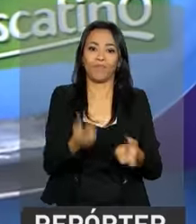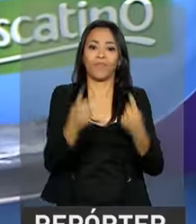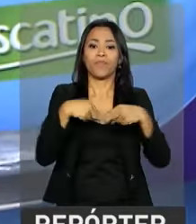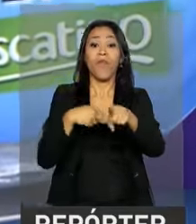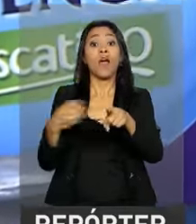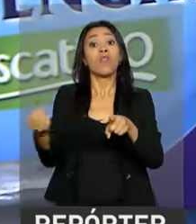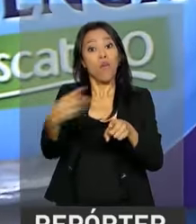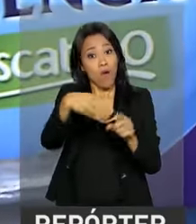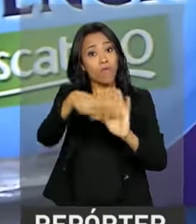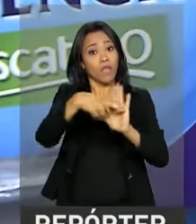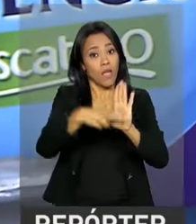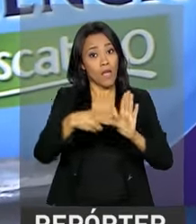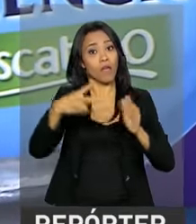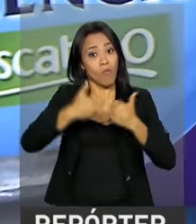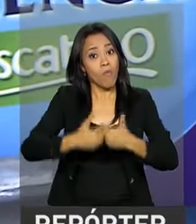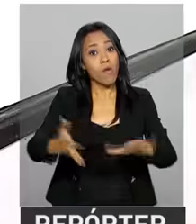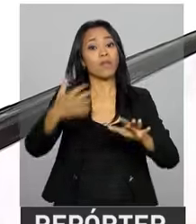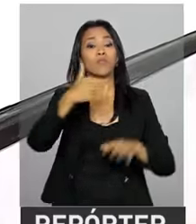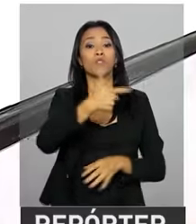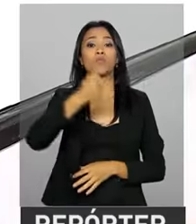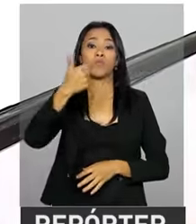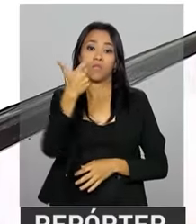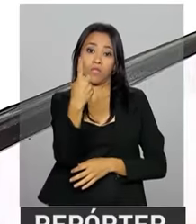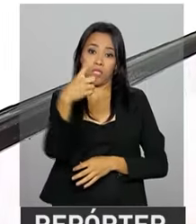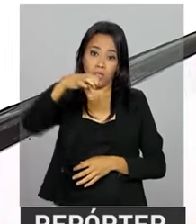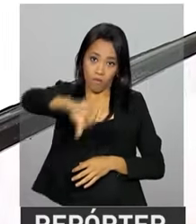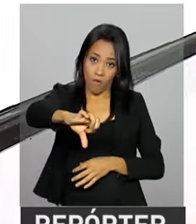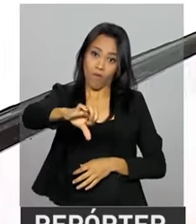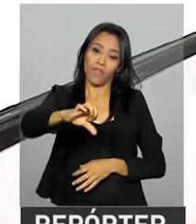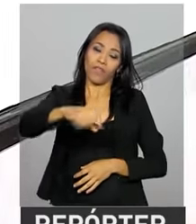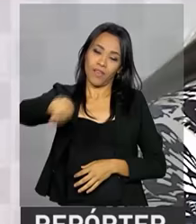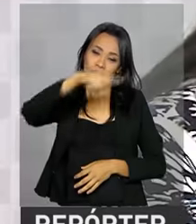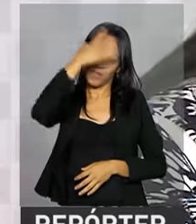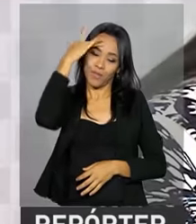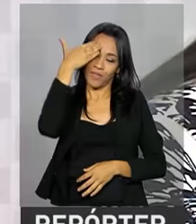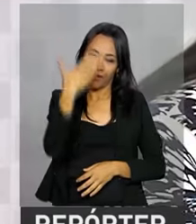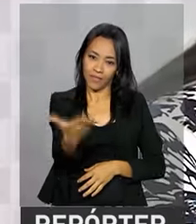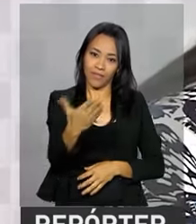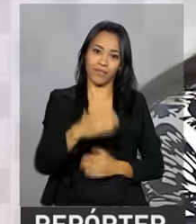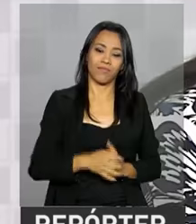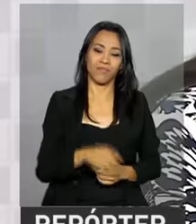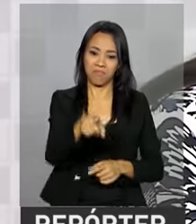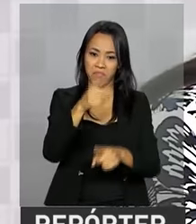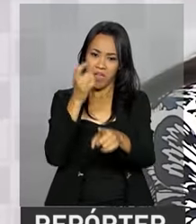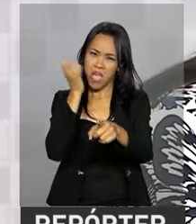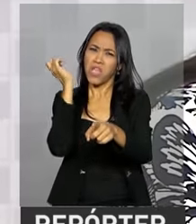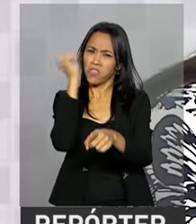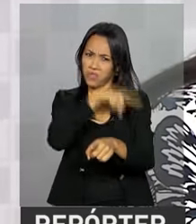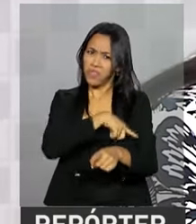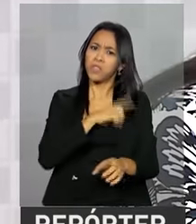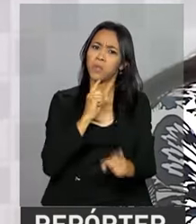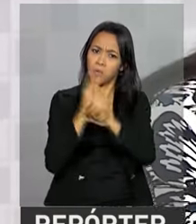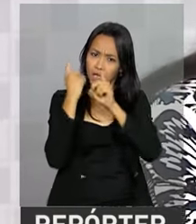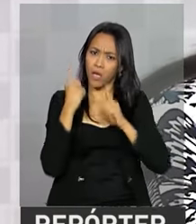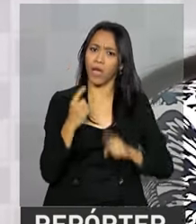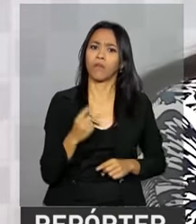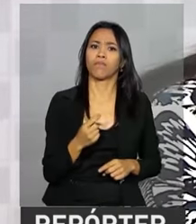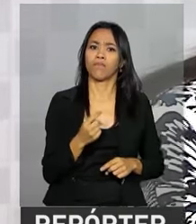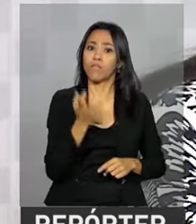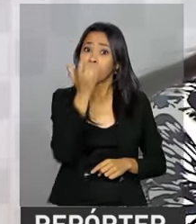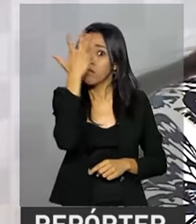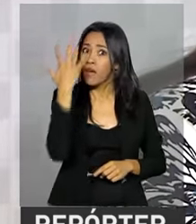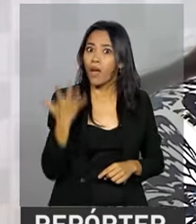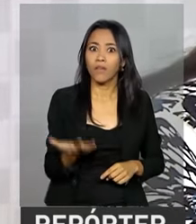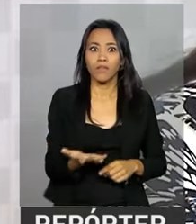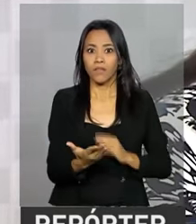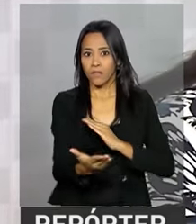devem entrar em vigor em 2019. O consumidor agradece. É difícil a gente achar no mercado. Vai facilitar